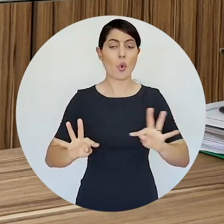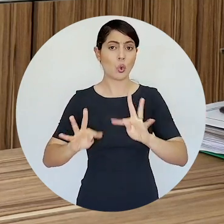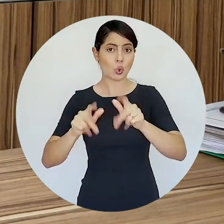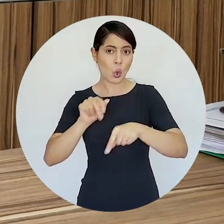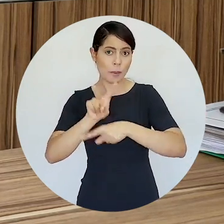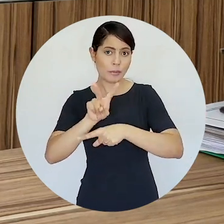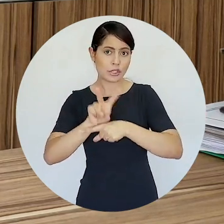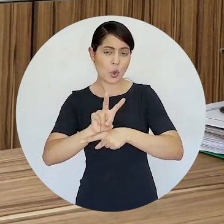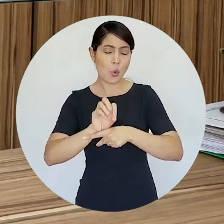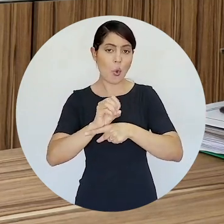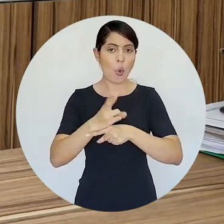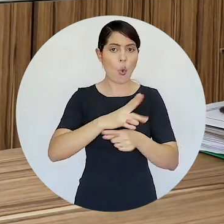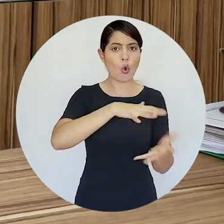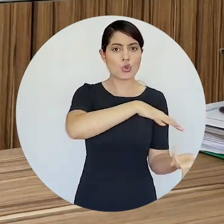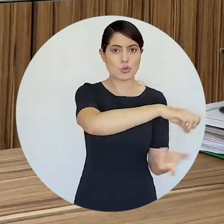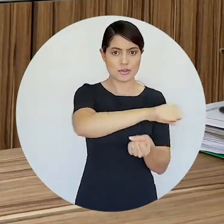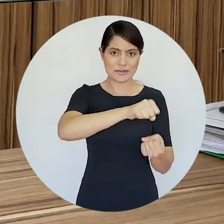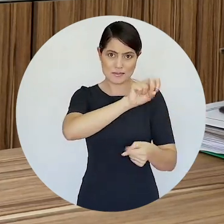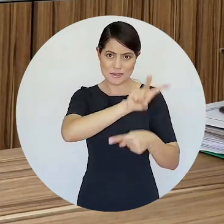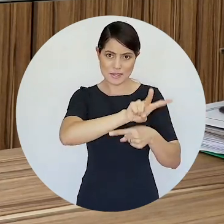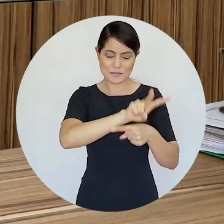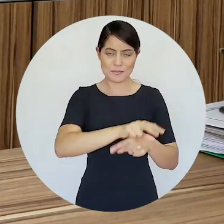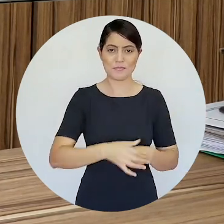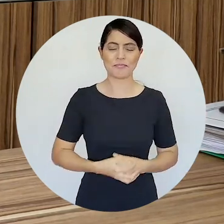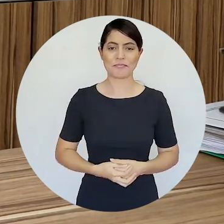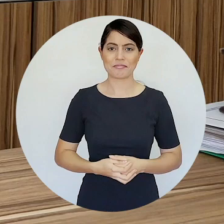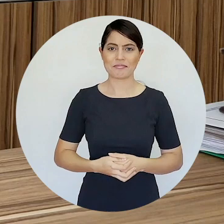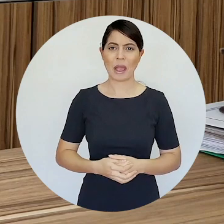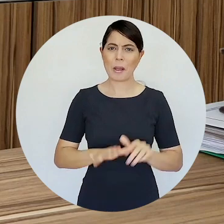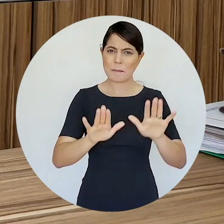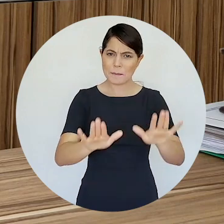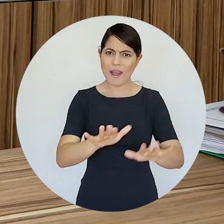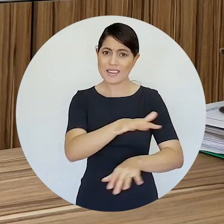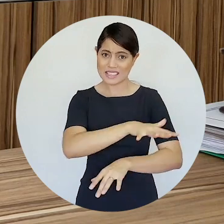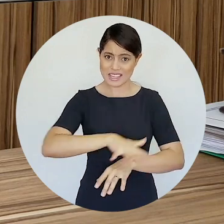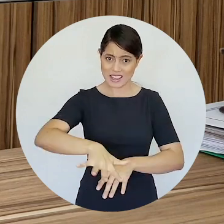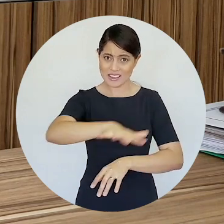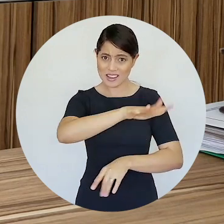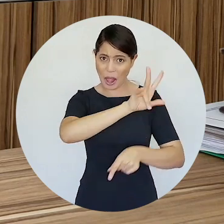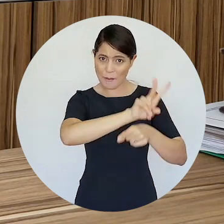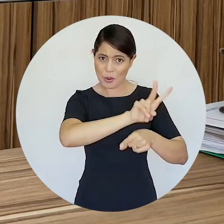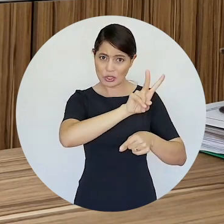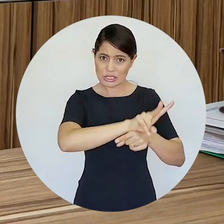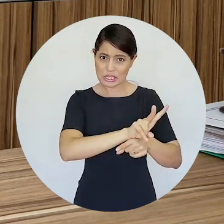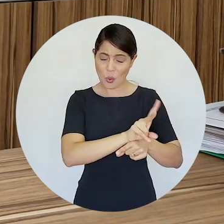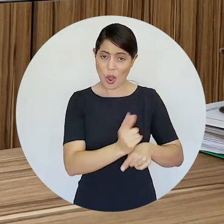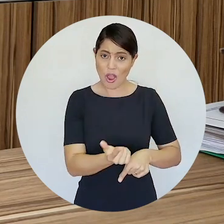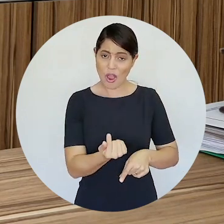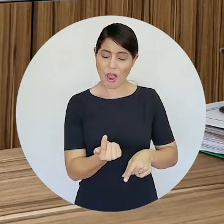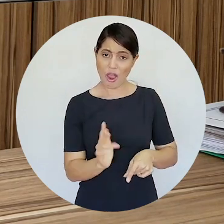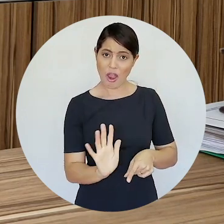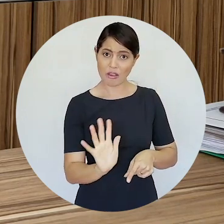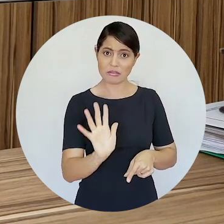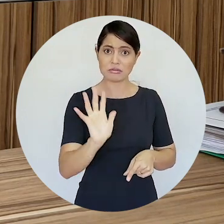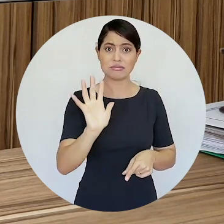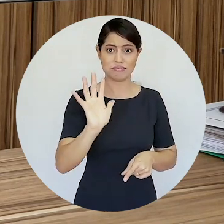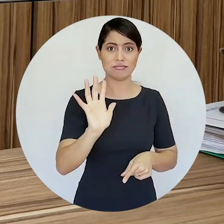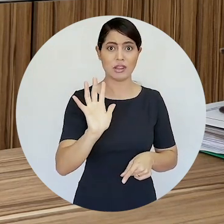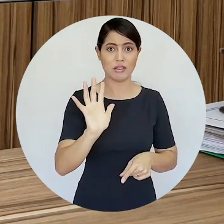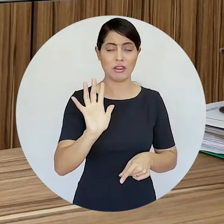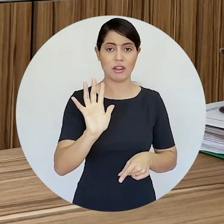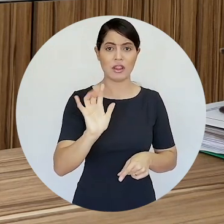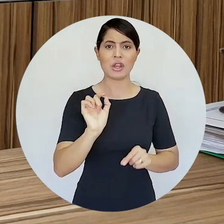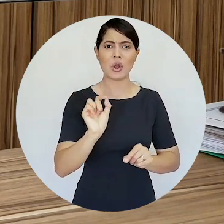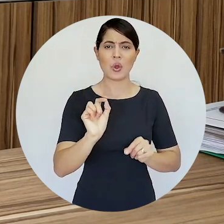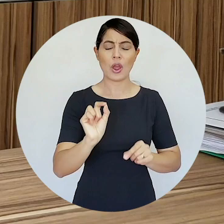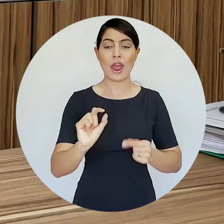uso sustentável. Ocorre que existe um recurso para a manutenção dessas unidades de conservação, especialmente a